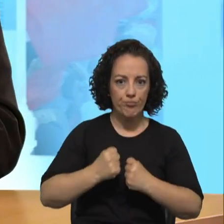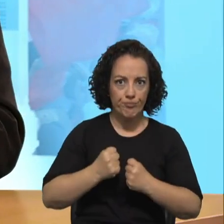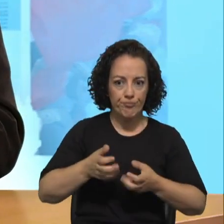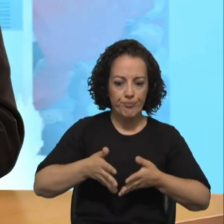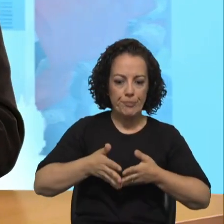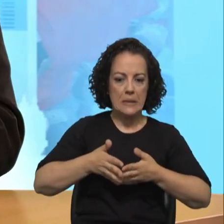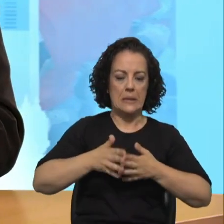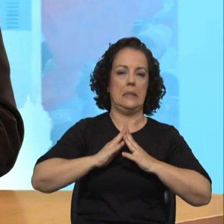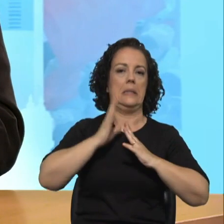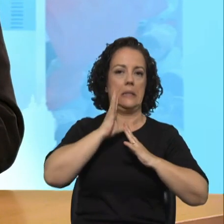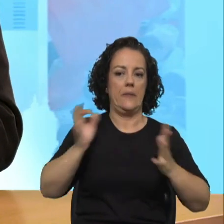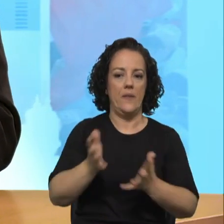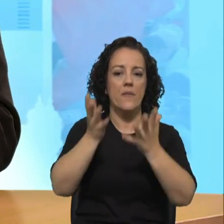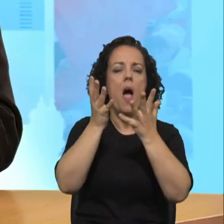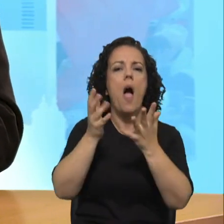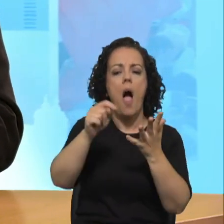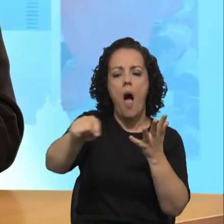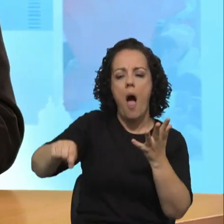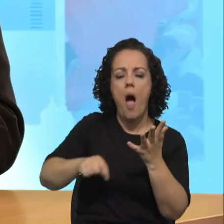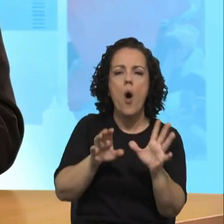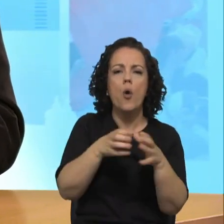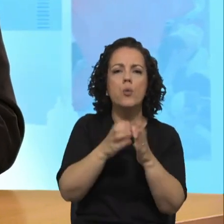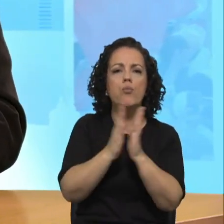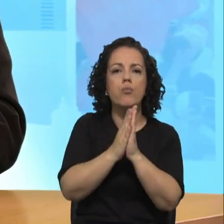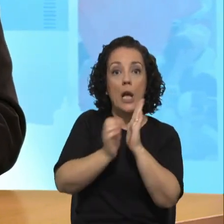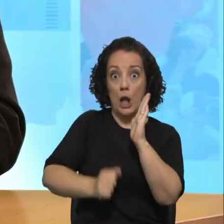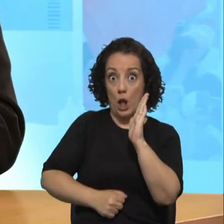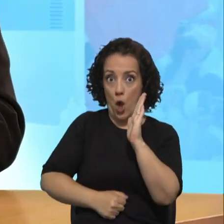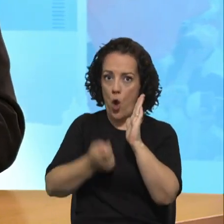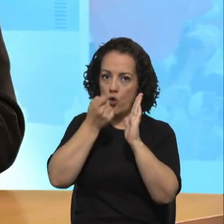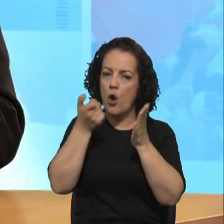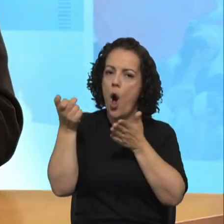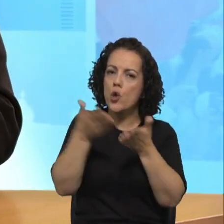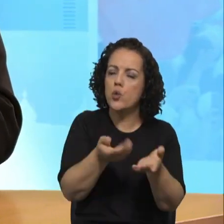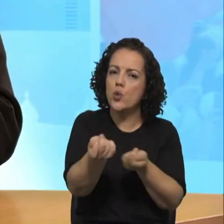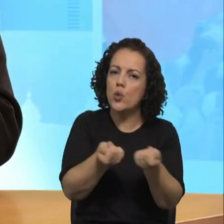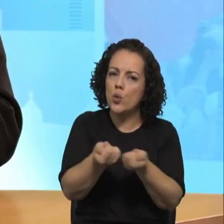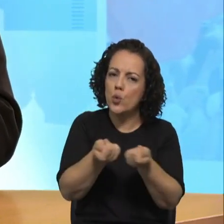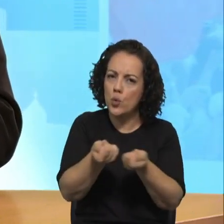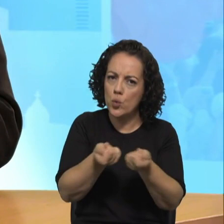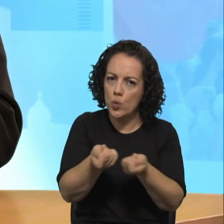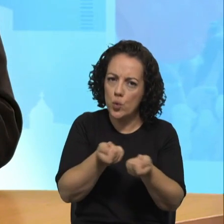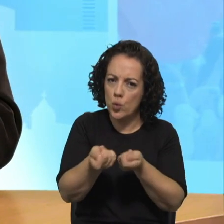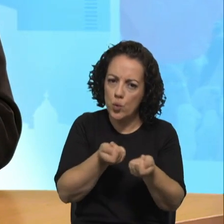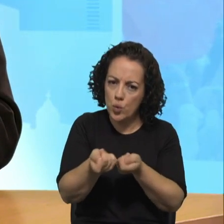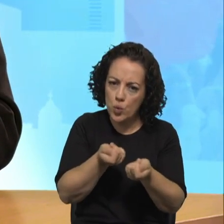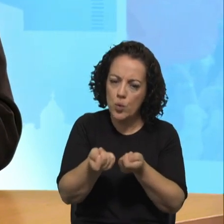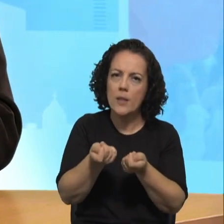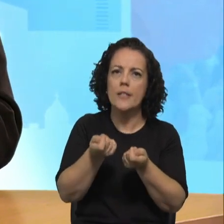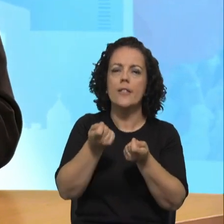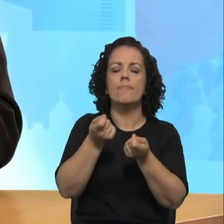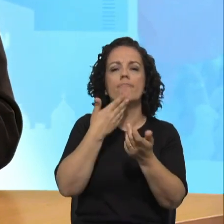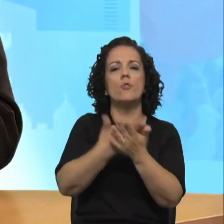algumas comunidades religiosas católicas, que não redundaram em sucesso. Na